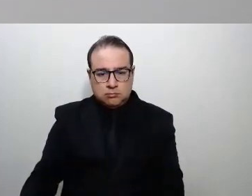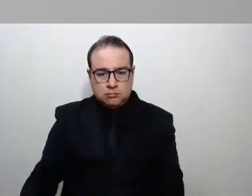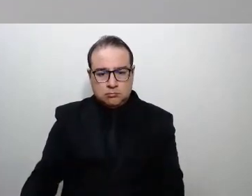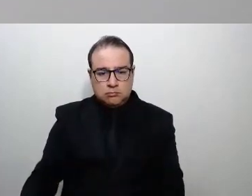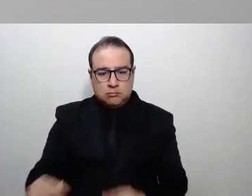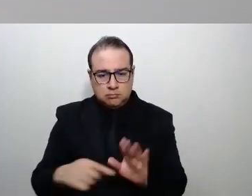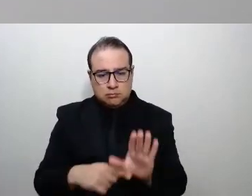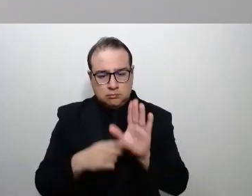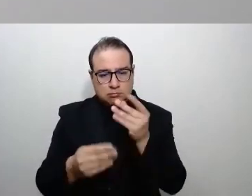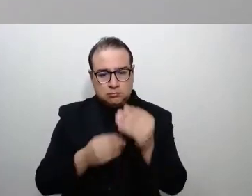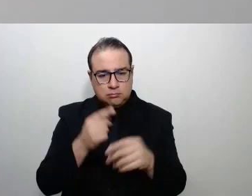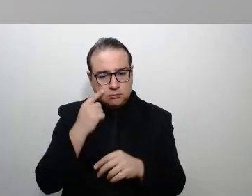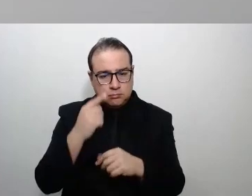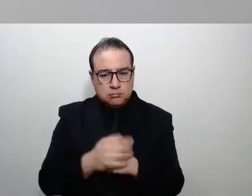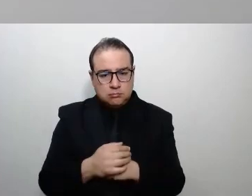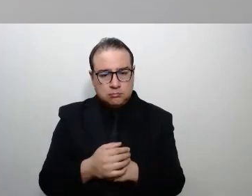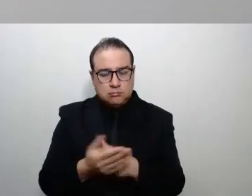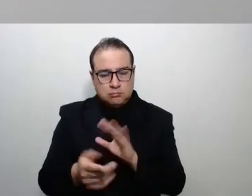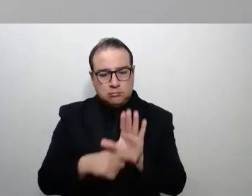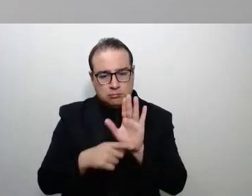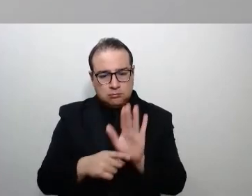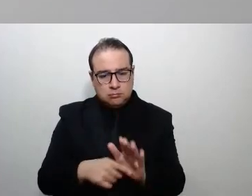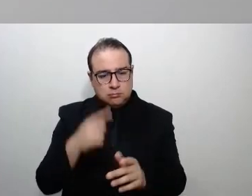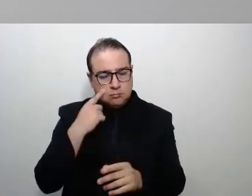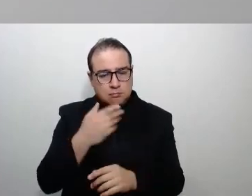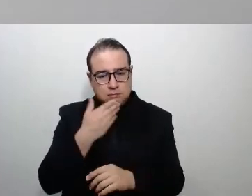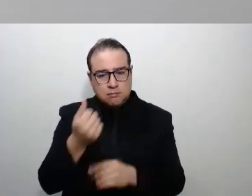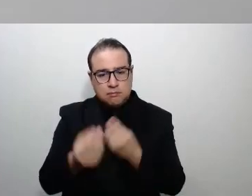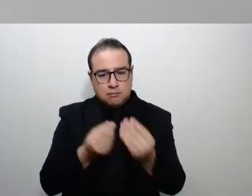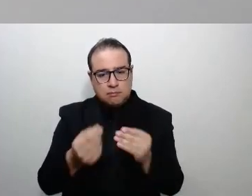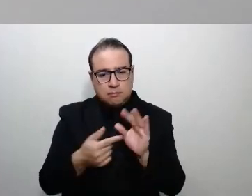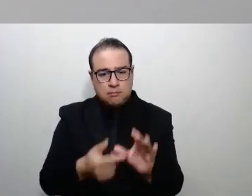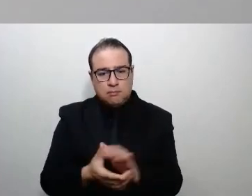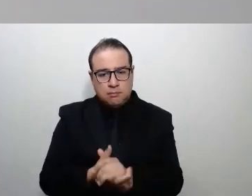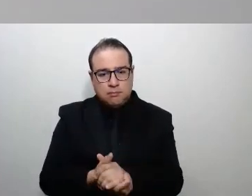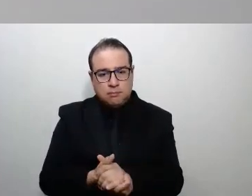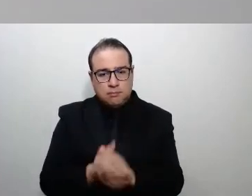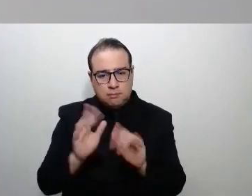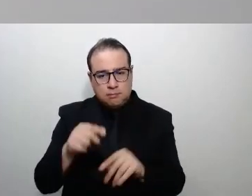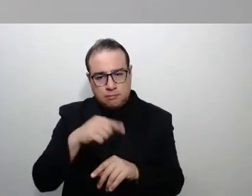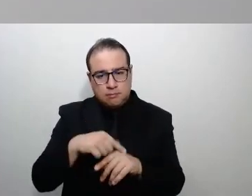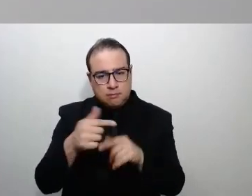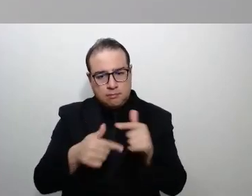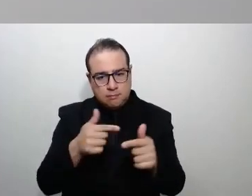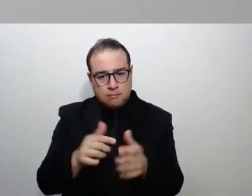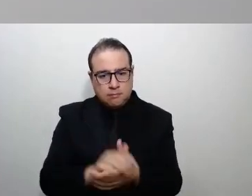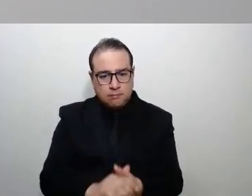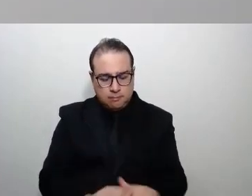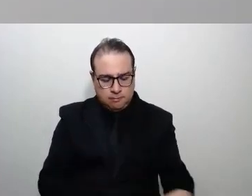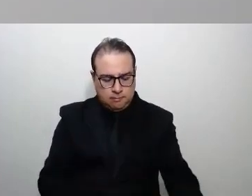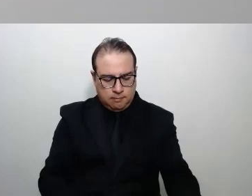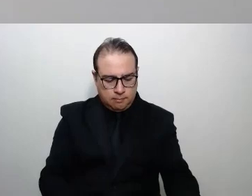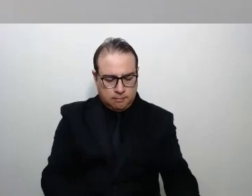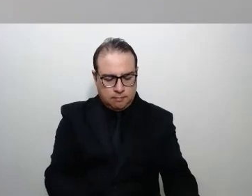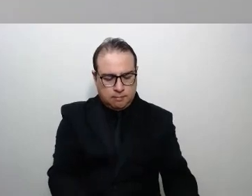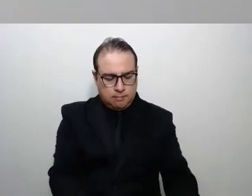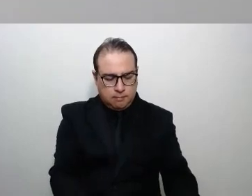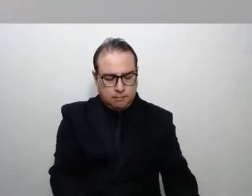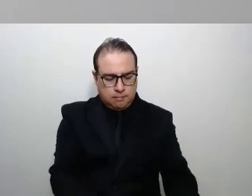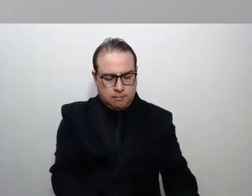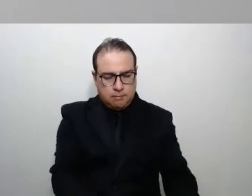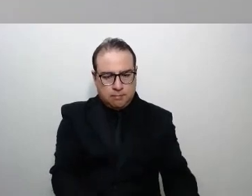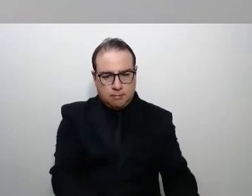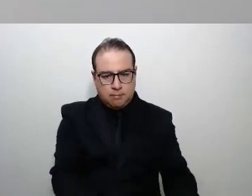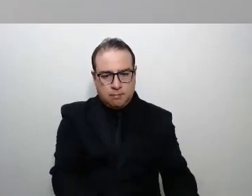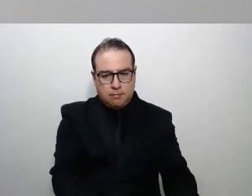em que podemos contribuir para melhorar porque afinal de contas o nosso trabalho Desembargador